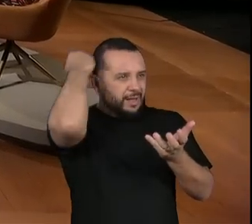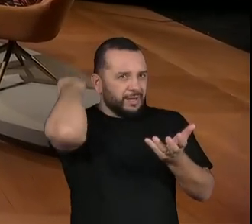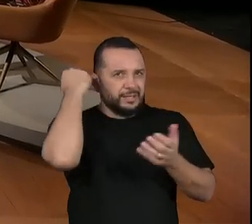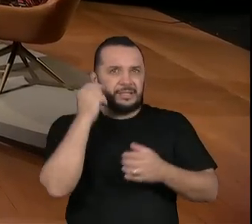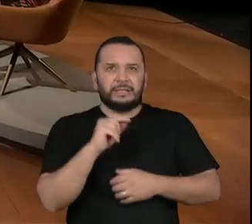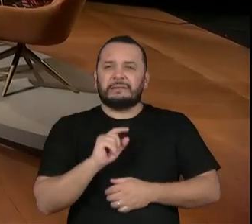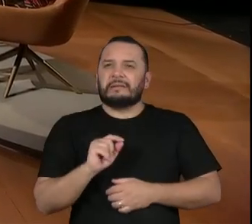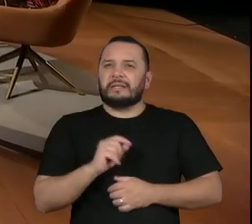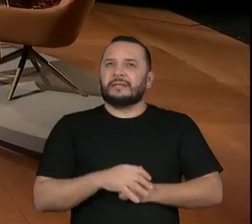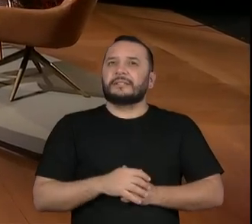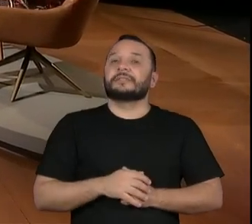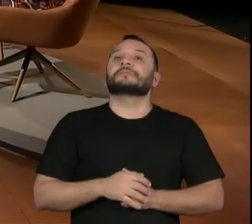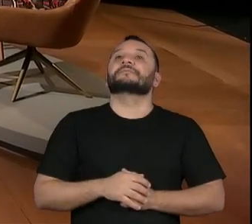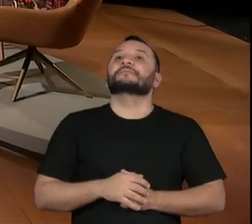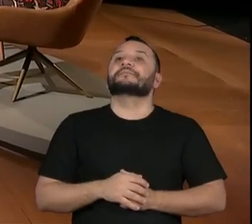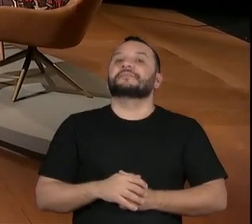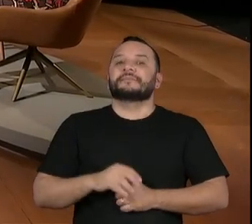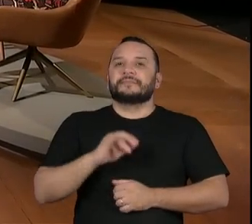que peixe.